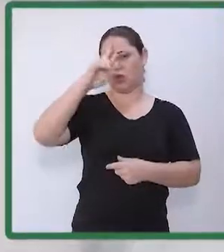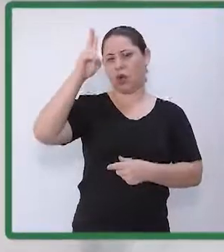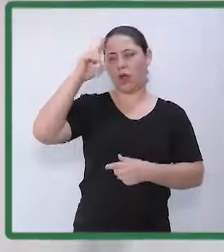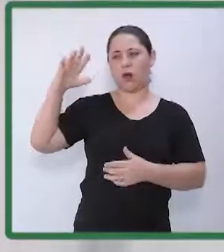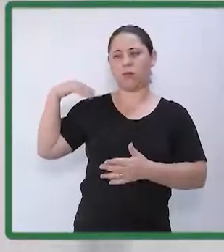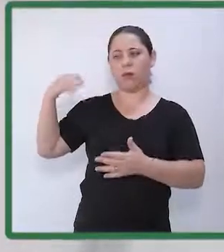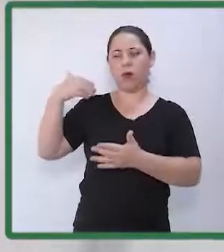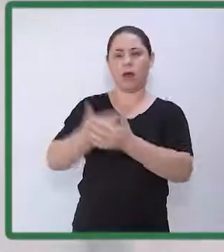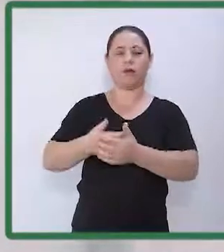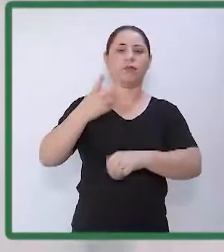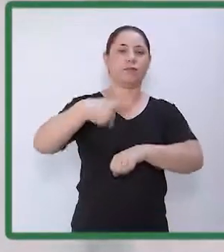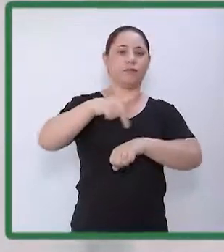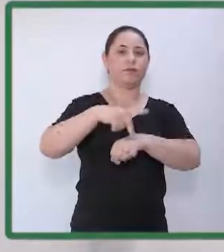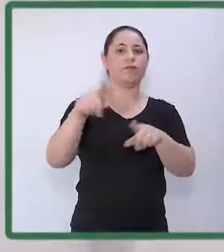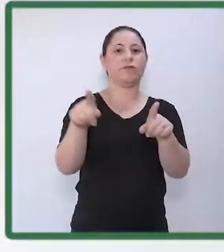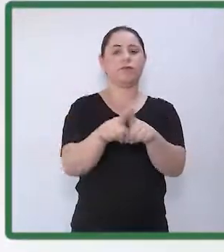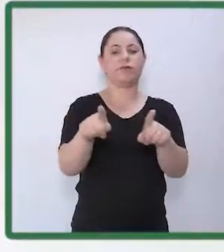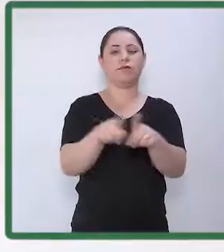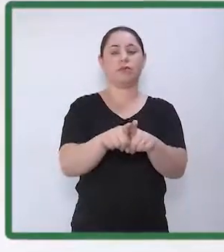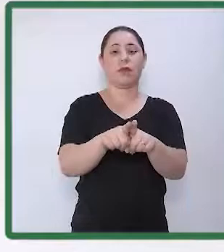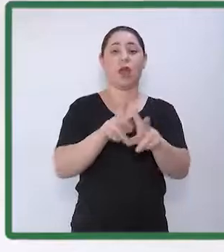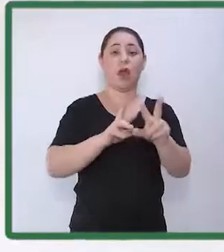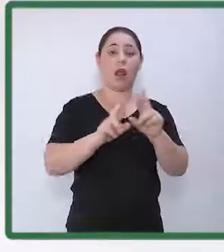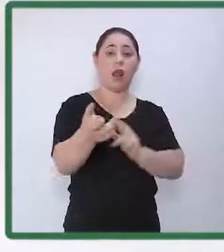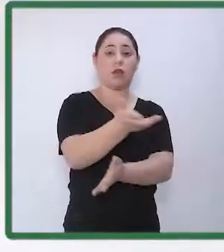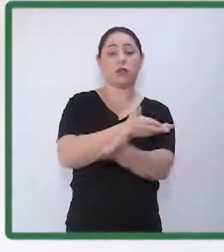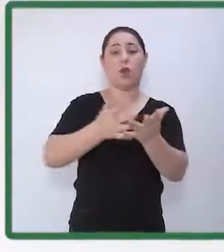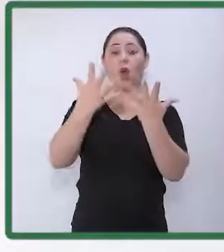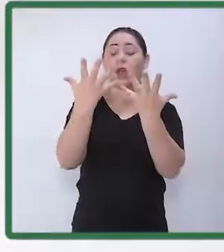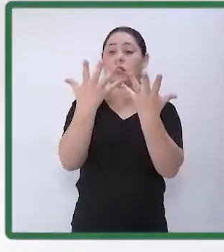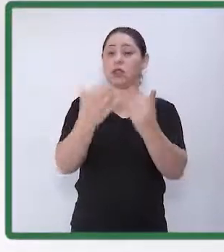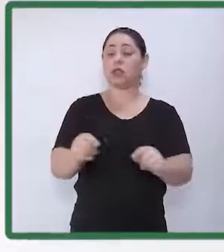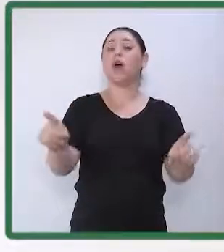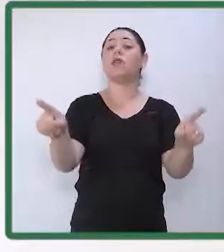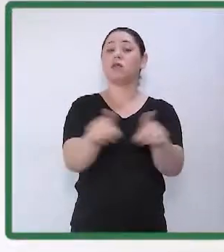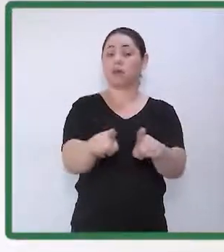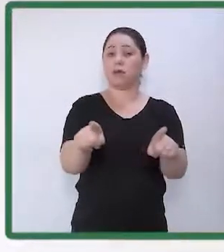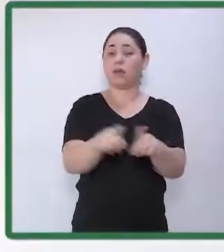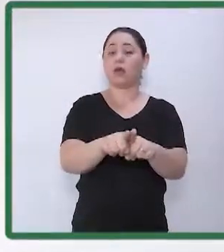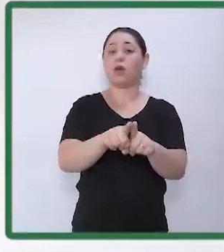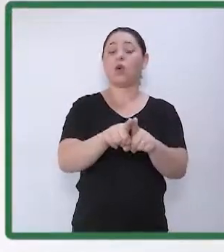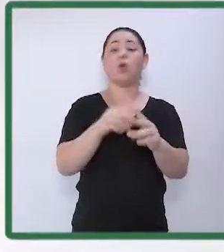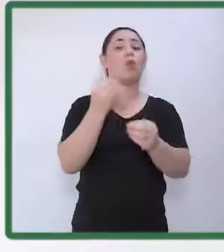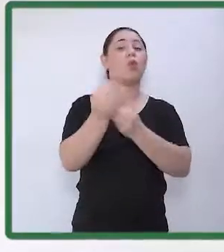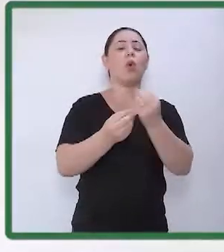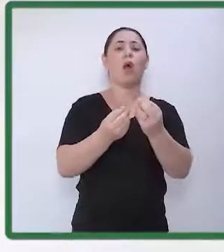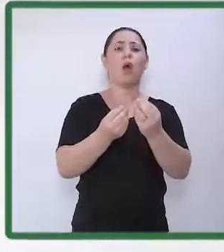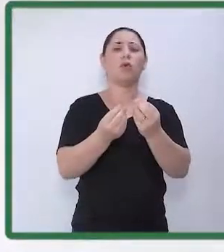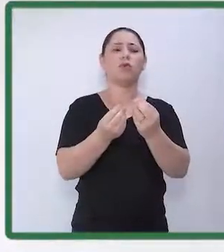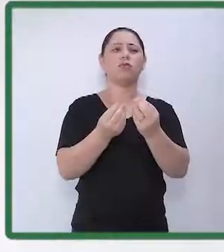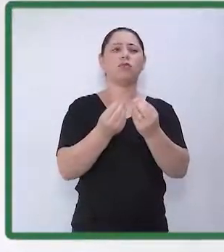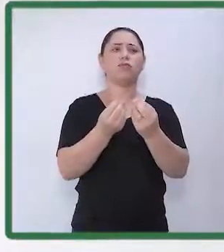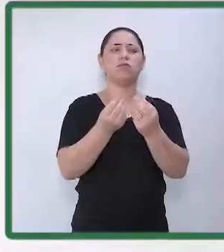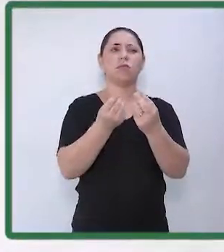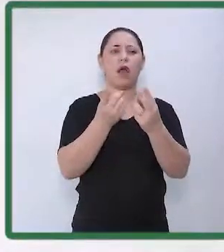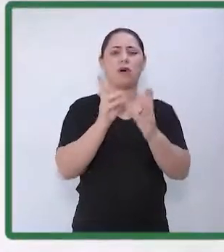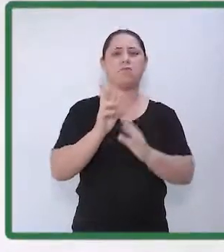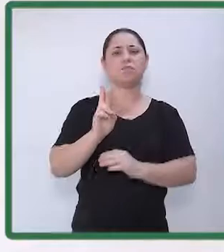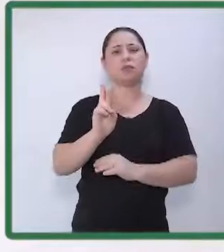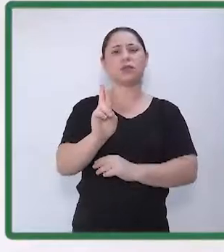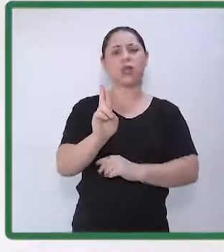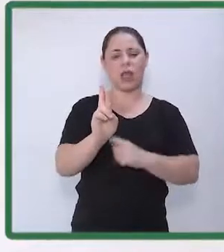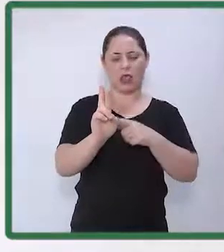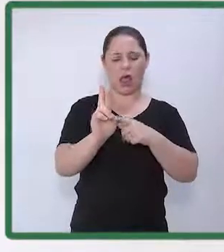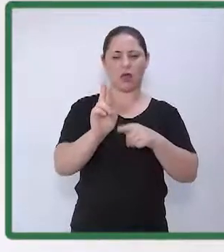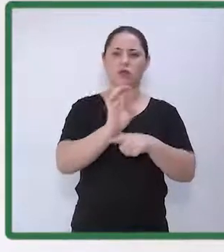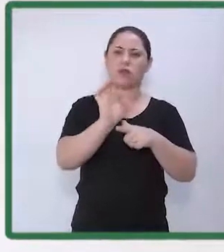país passou e as mulheres em relação a se aceitarem também quanto à representatividade